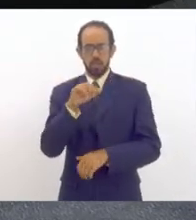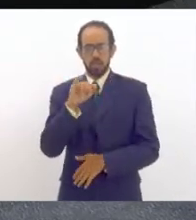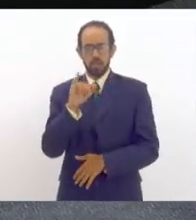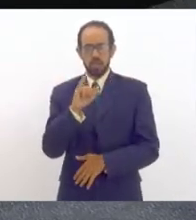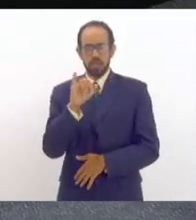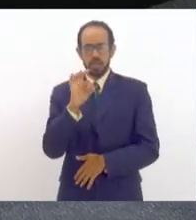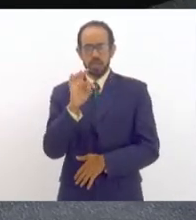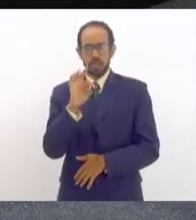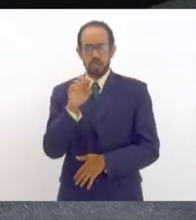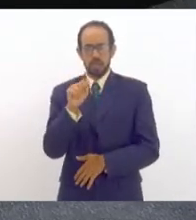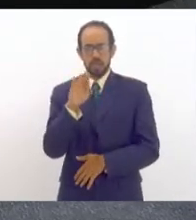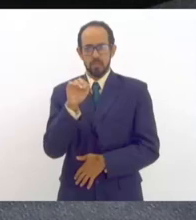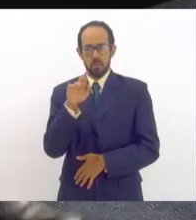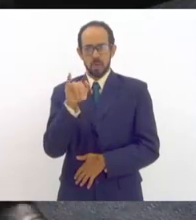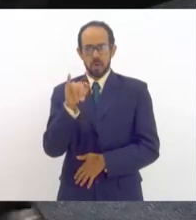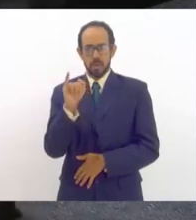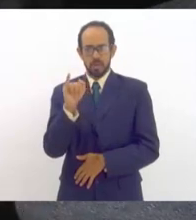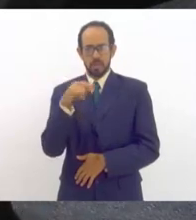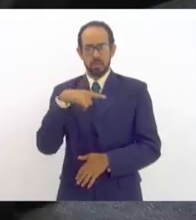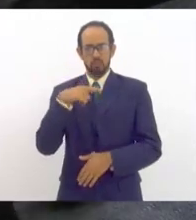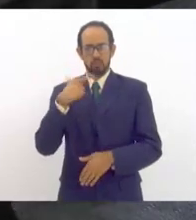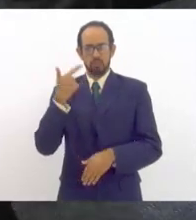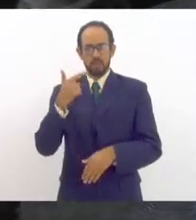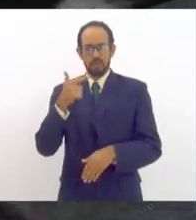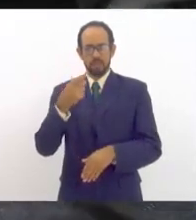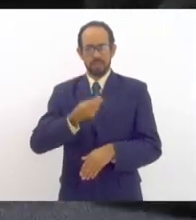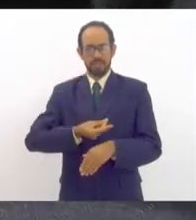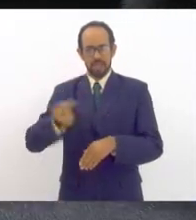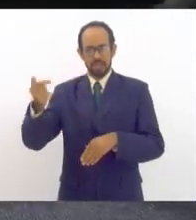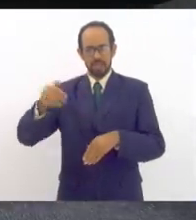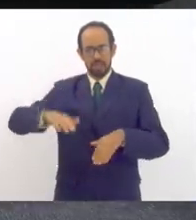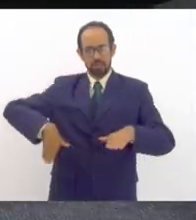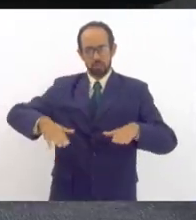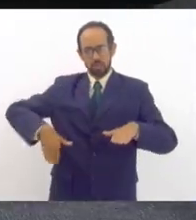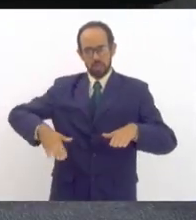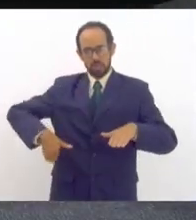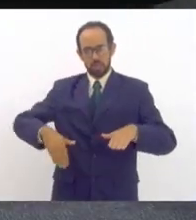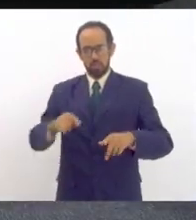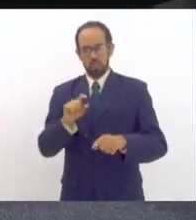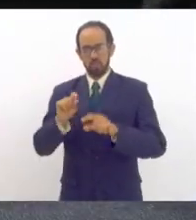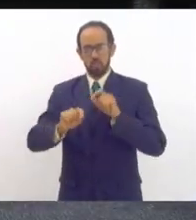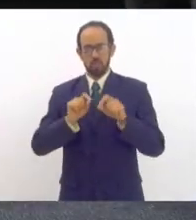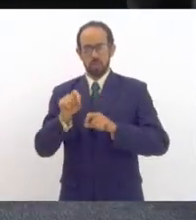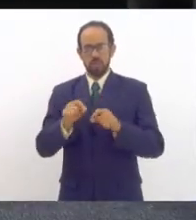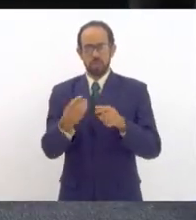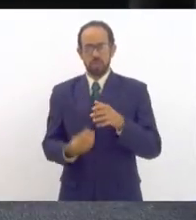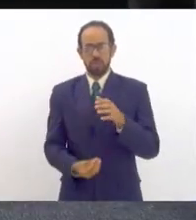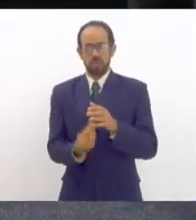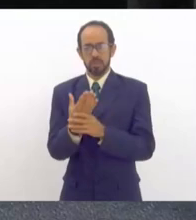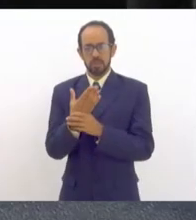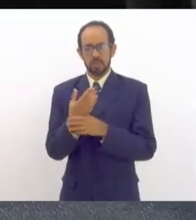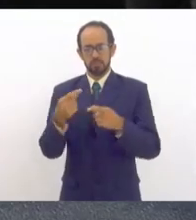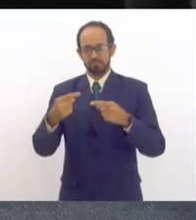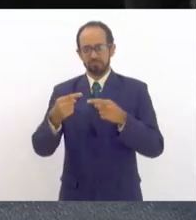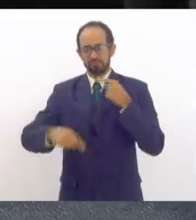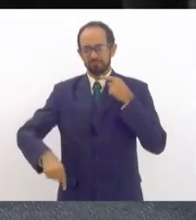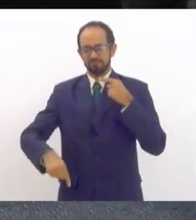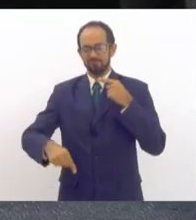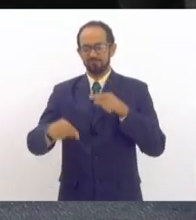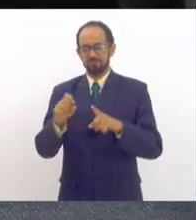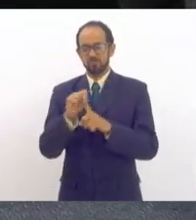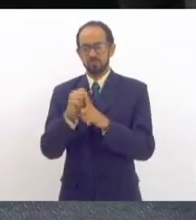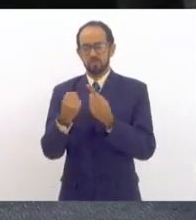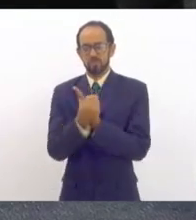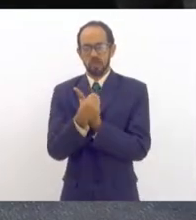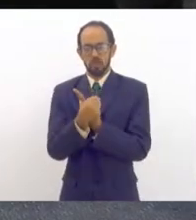que não tenham saída direta para o oceano você gera uma contradição social